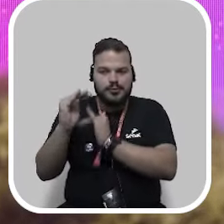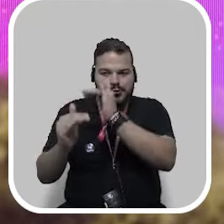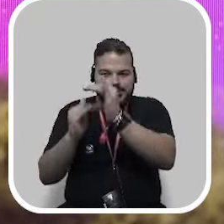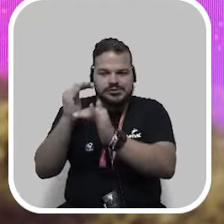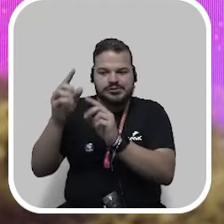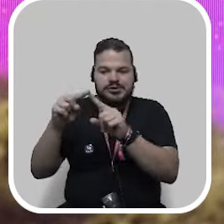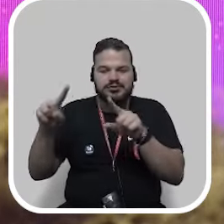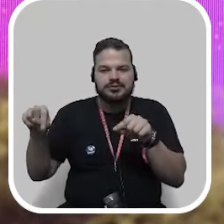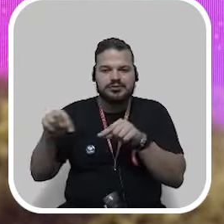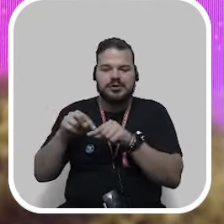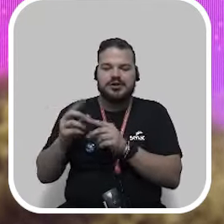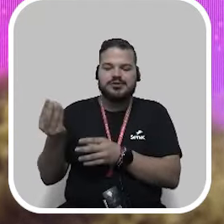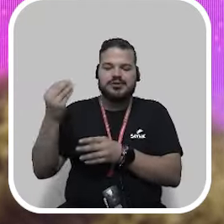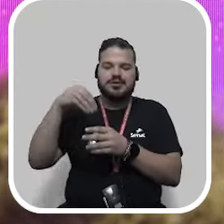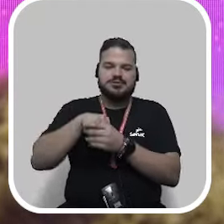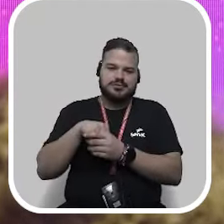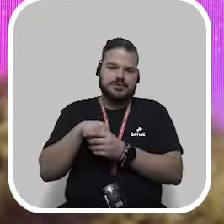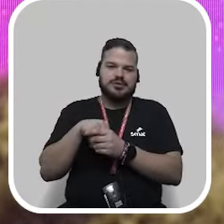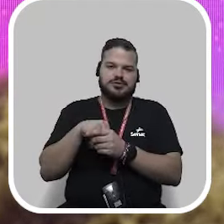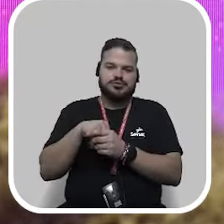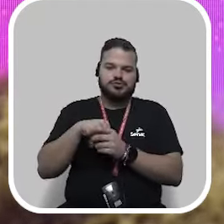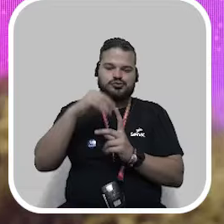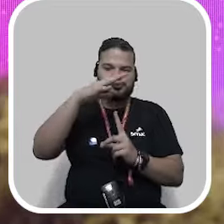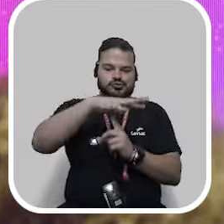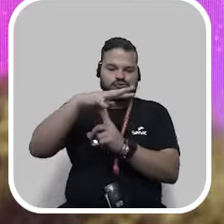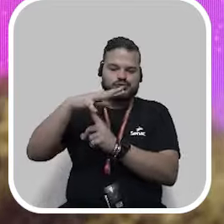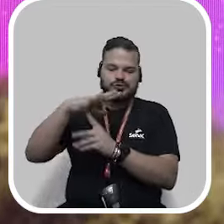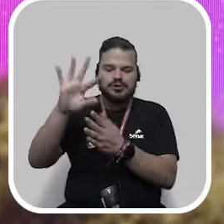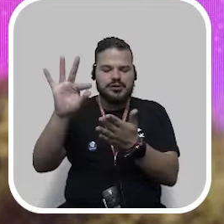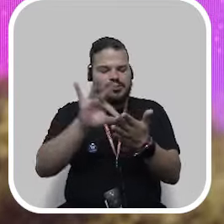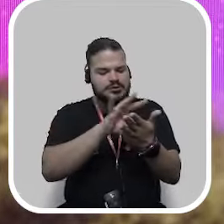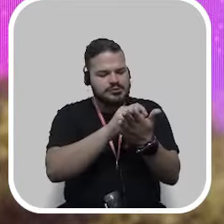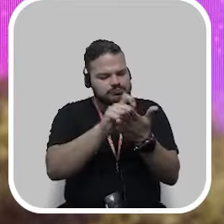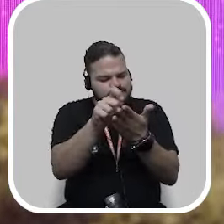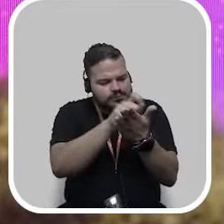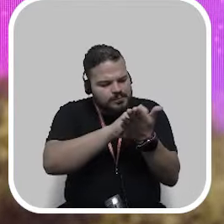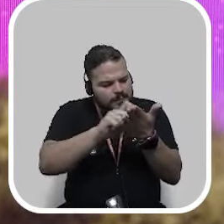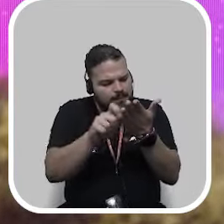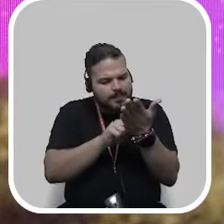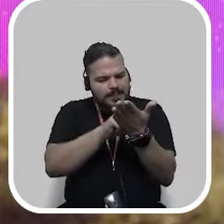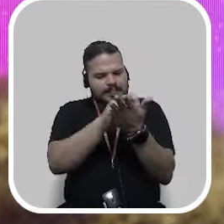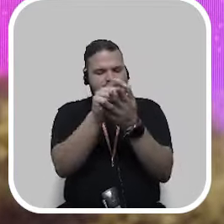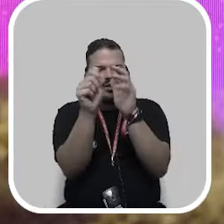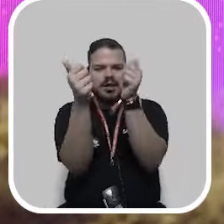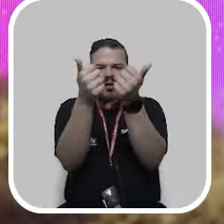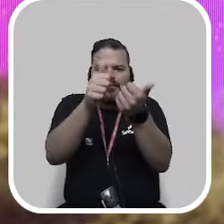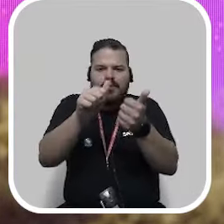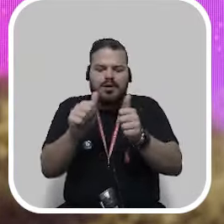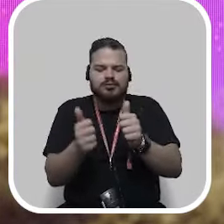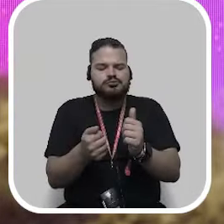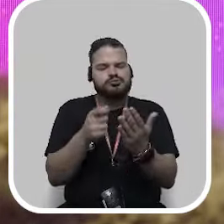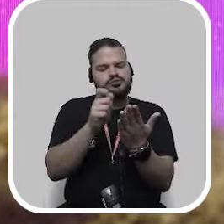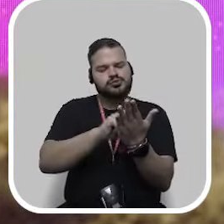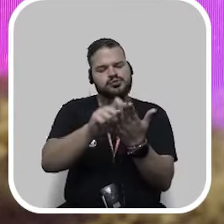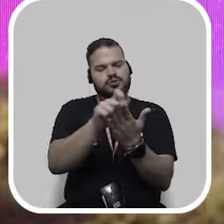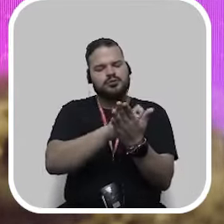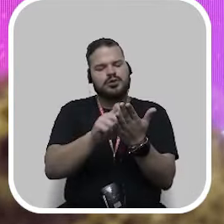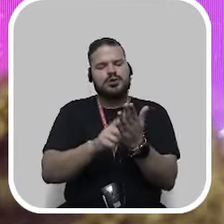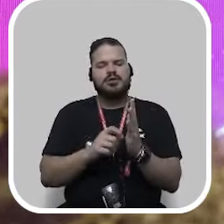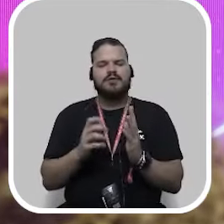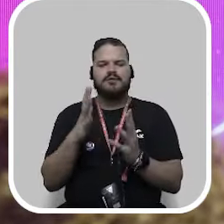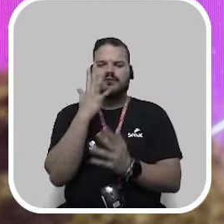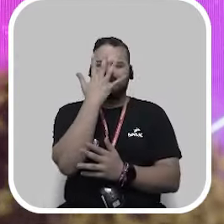acontecendo a gente tá dentro do Barracão desenhando fantasias e executando O protótipo dessas fantasias que é no